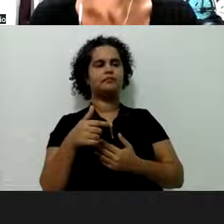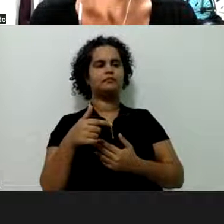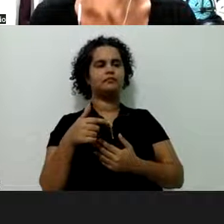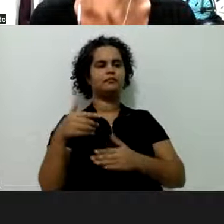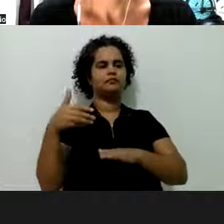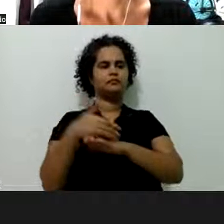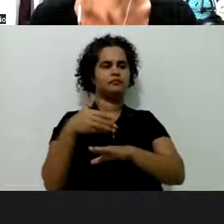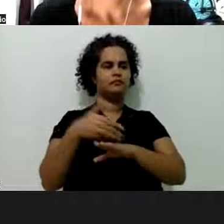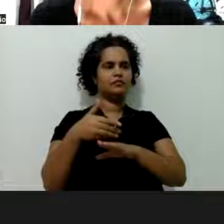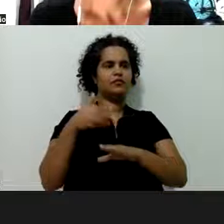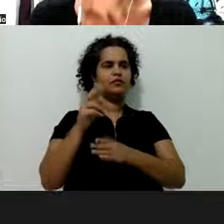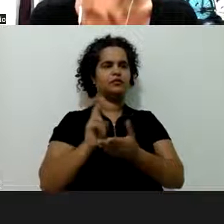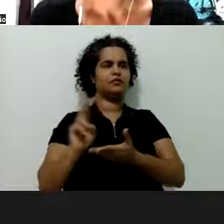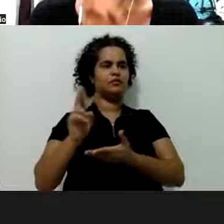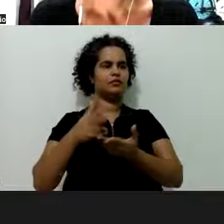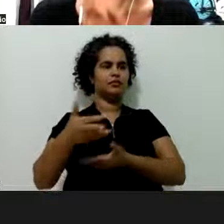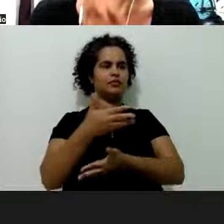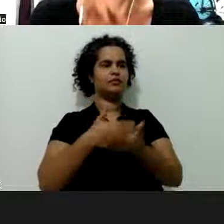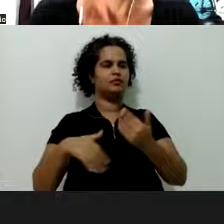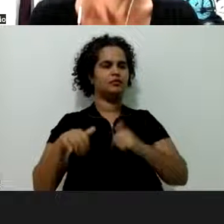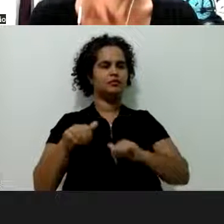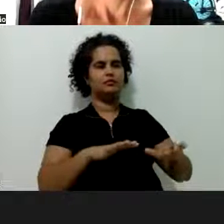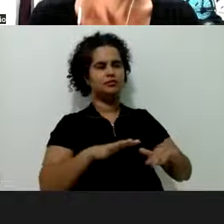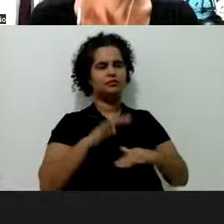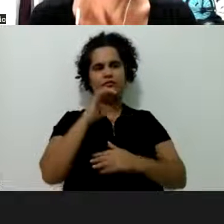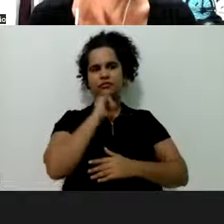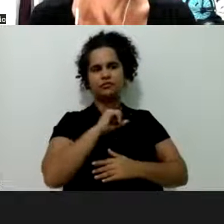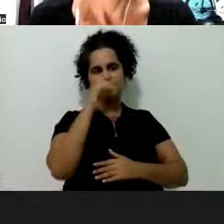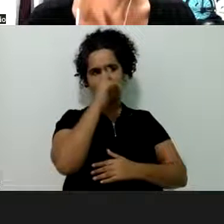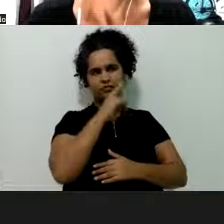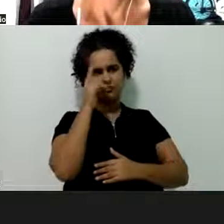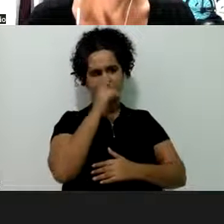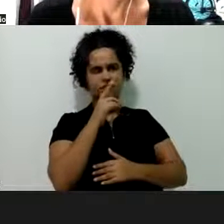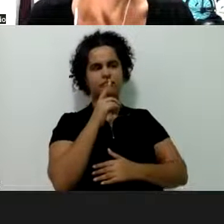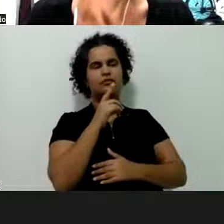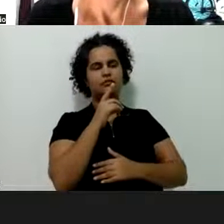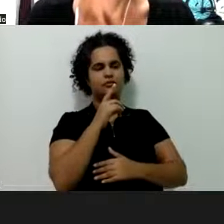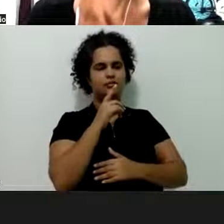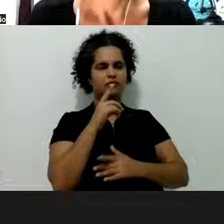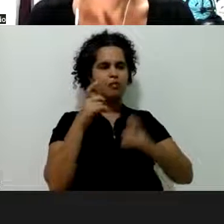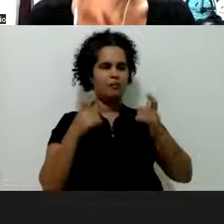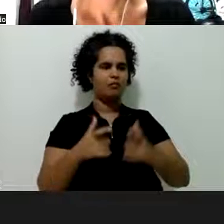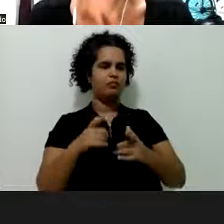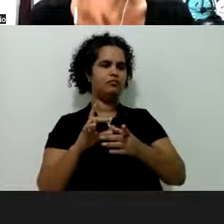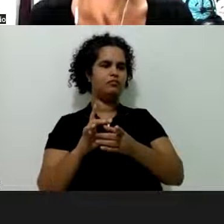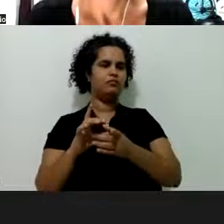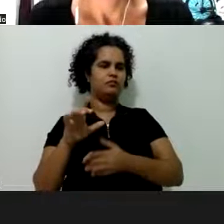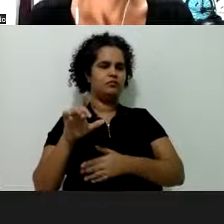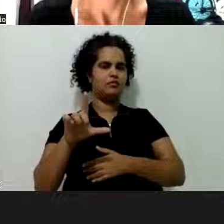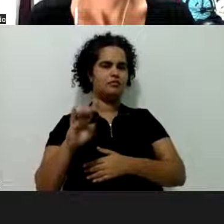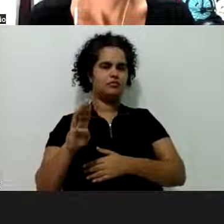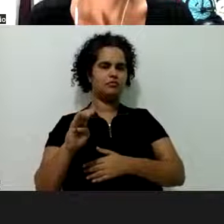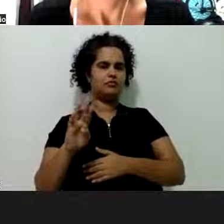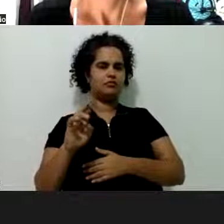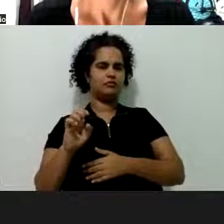muito, né, frequente nos dias de semana. Aos finais de semana, ali a Galvão, né, na Liberdade, ela é utilizada para lazer, para